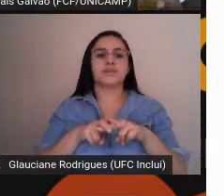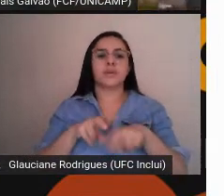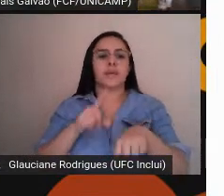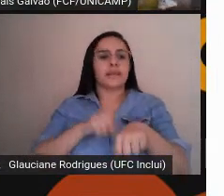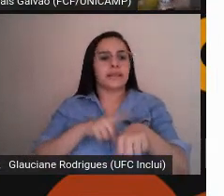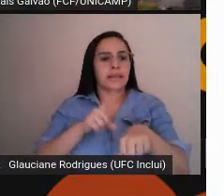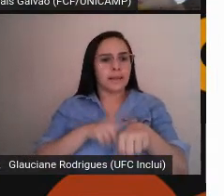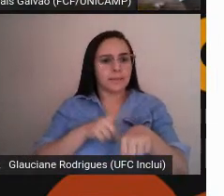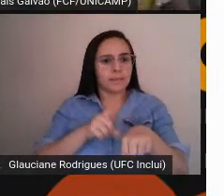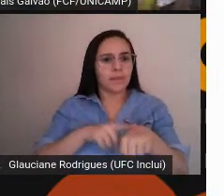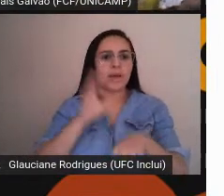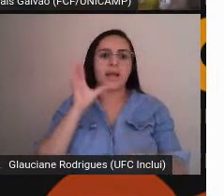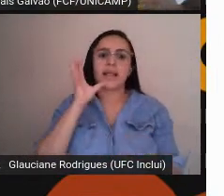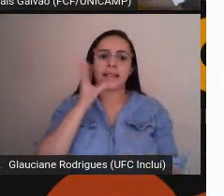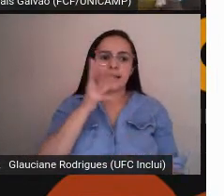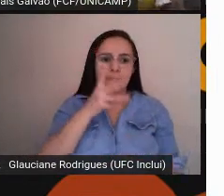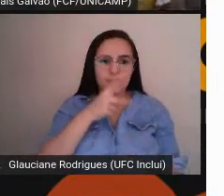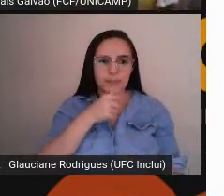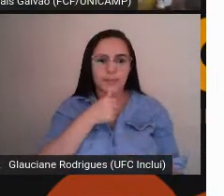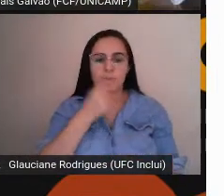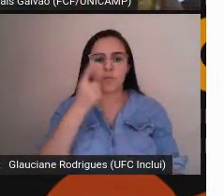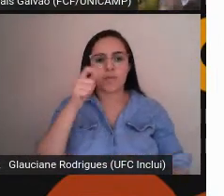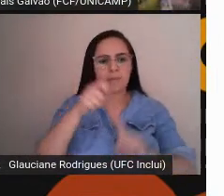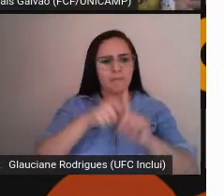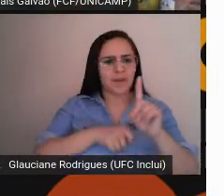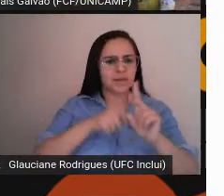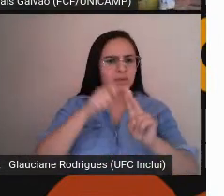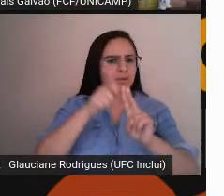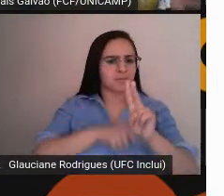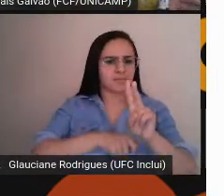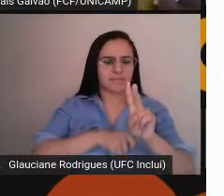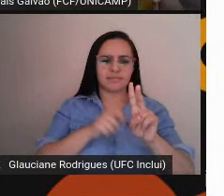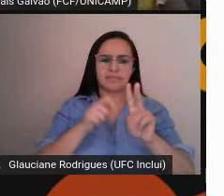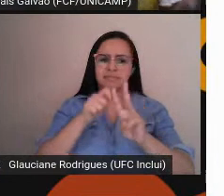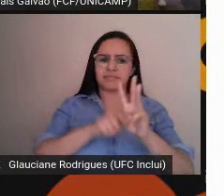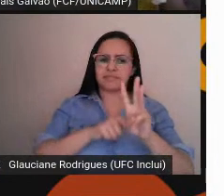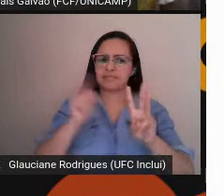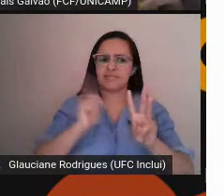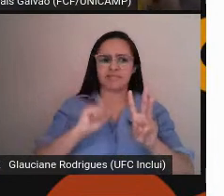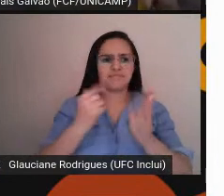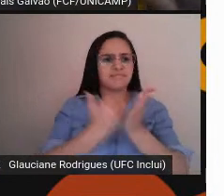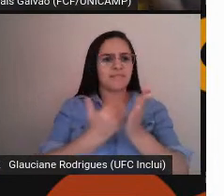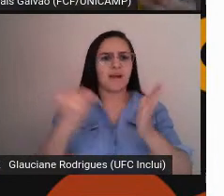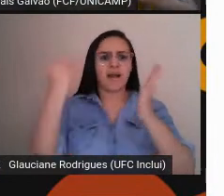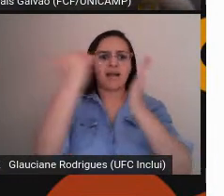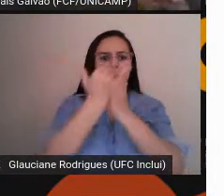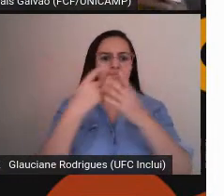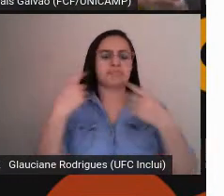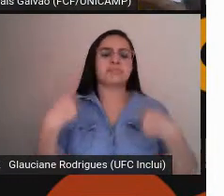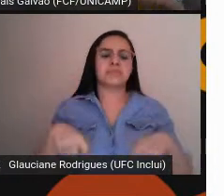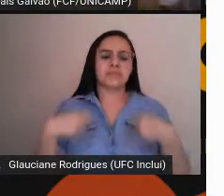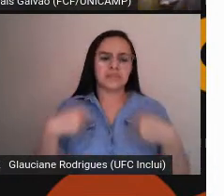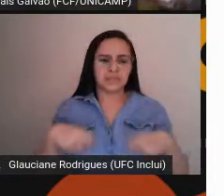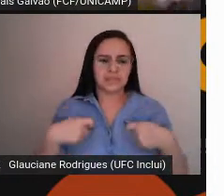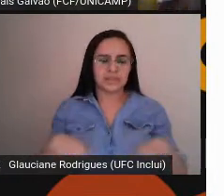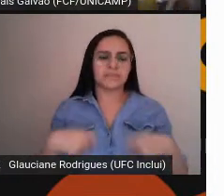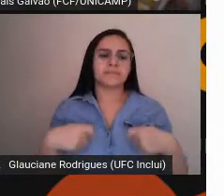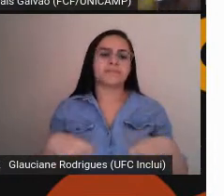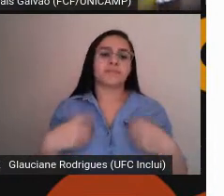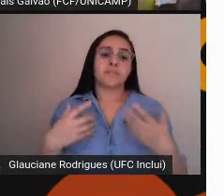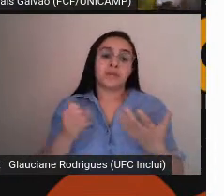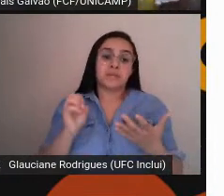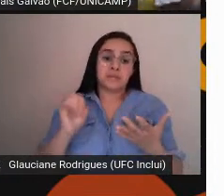Você não consegue fazer uma revisão sistemática em um mês, dois meses, três meses, né? A menos que tenha muito conhecimento na